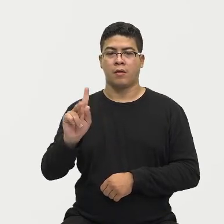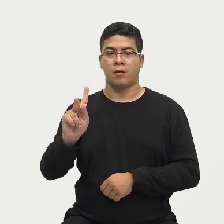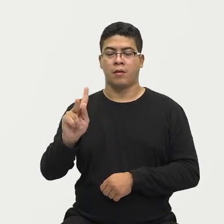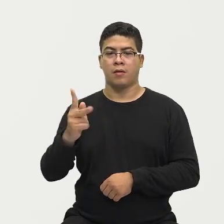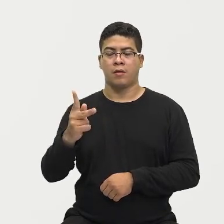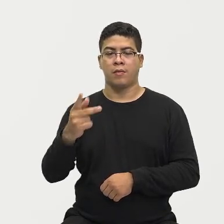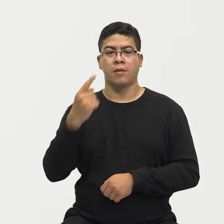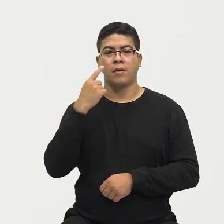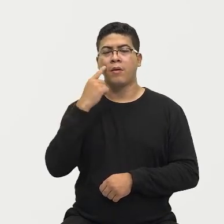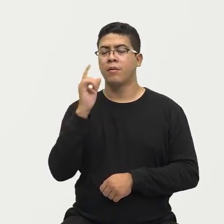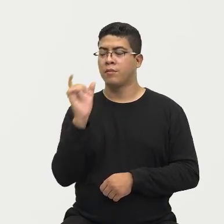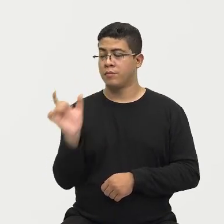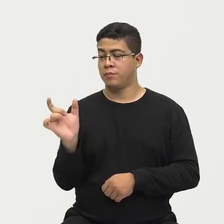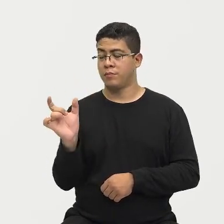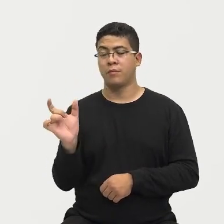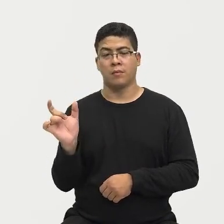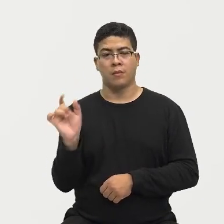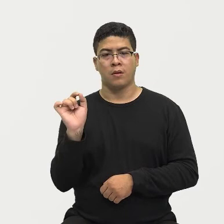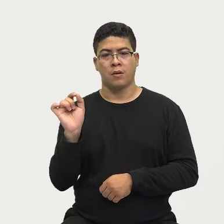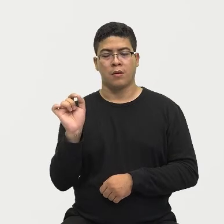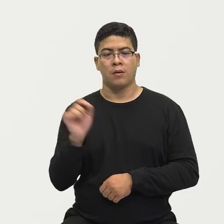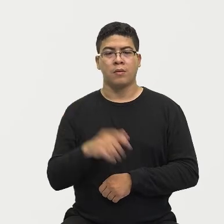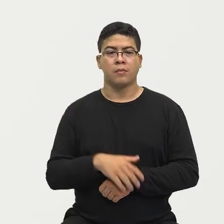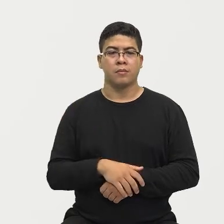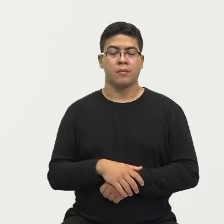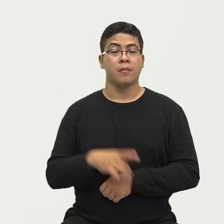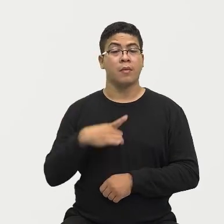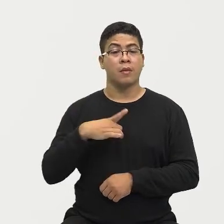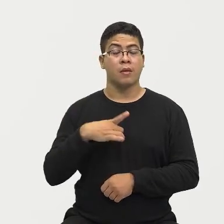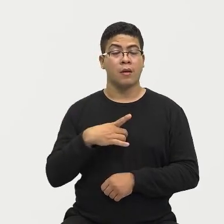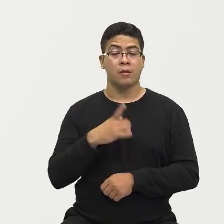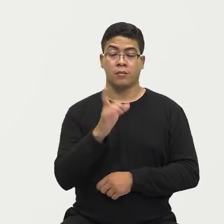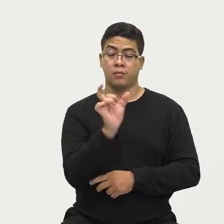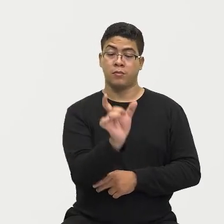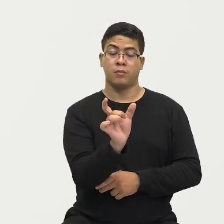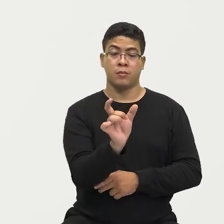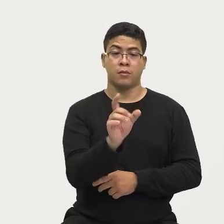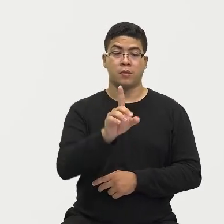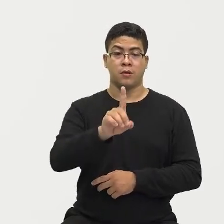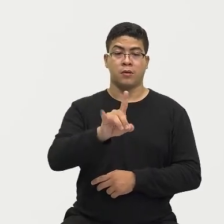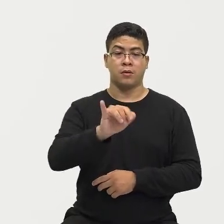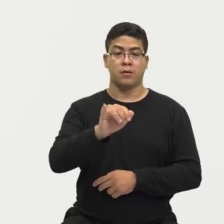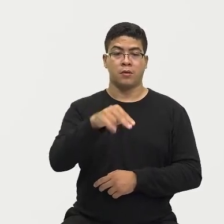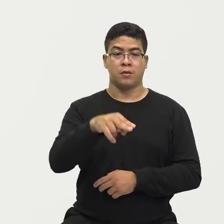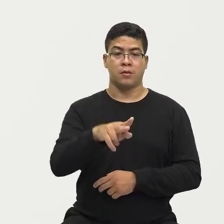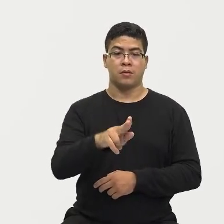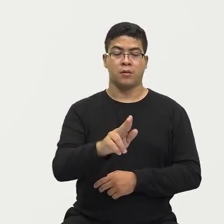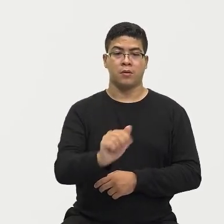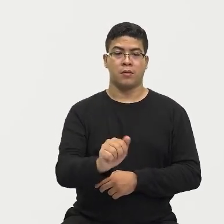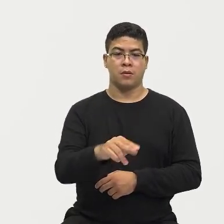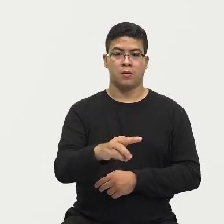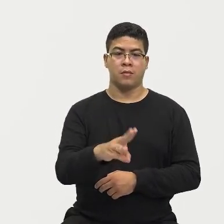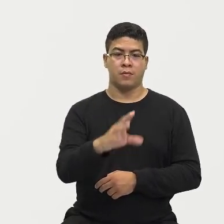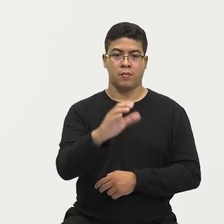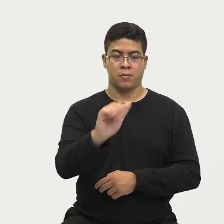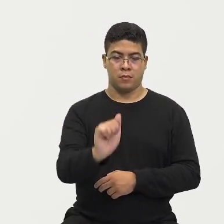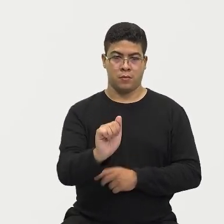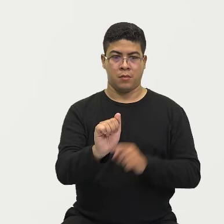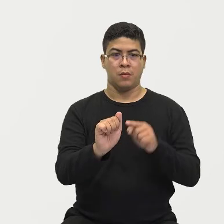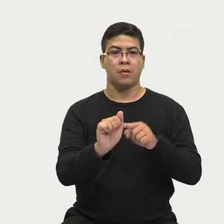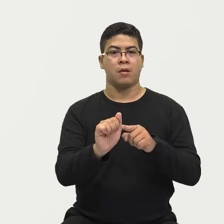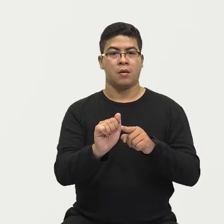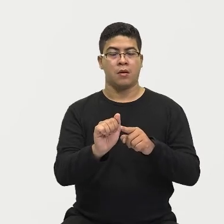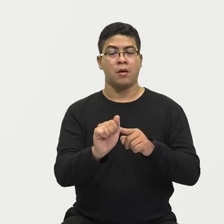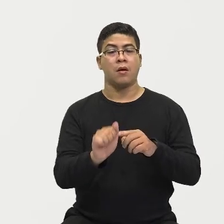onipresente. Notem aí que a palavra dinâmica ou onipresente é uma característica do